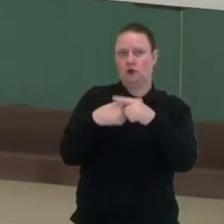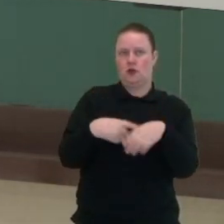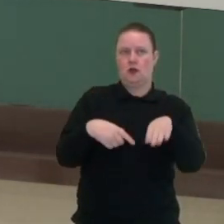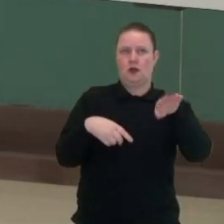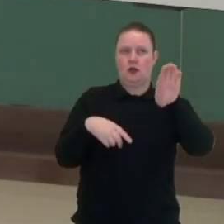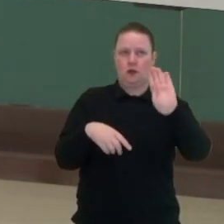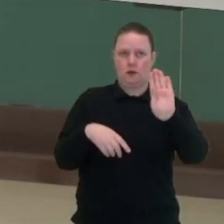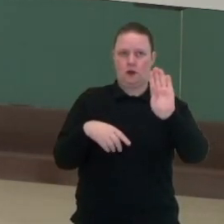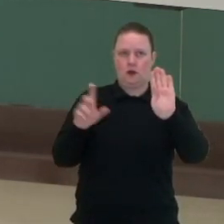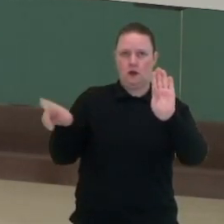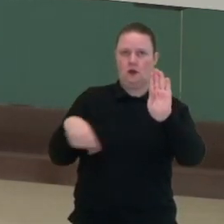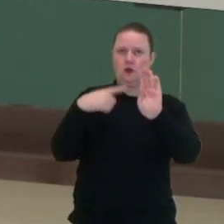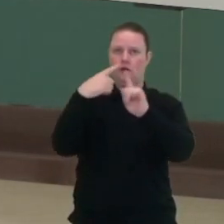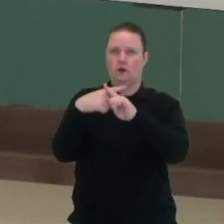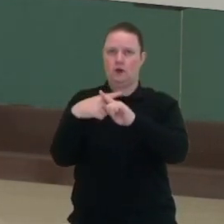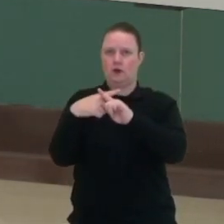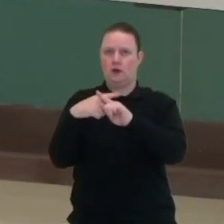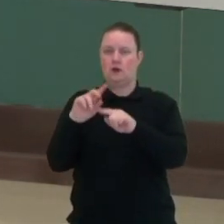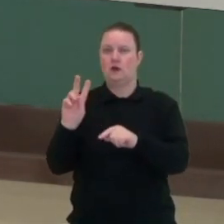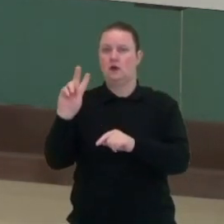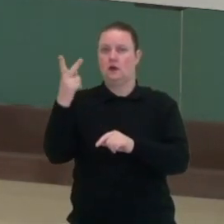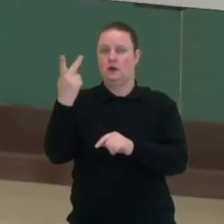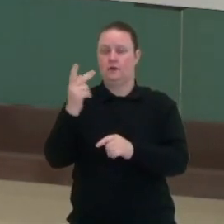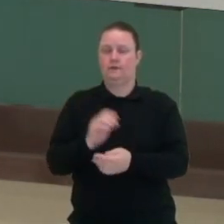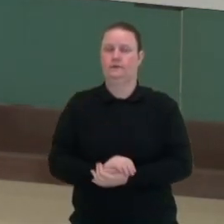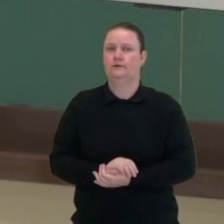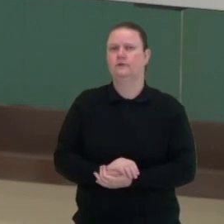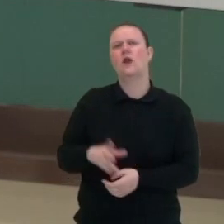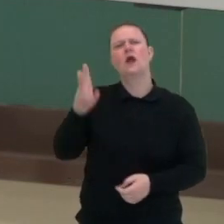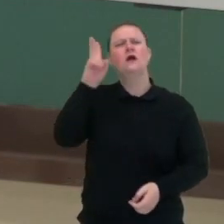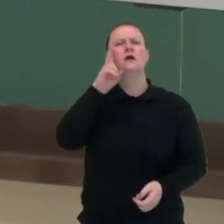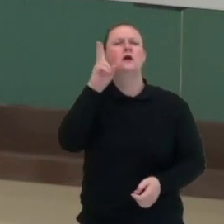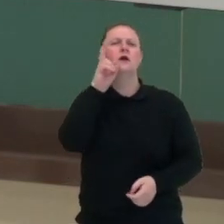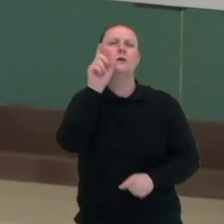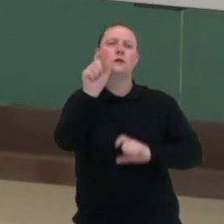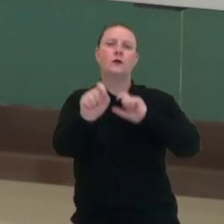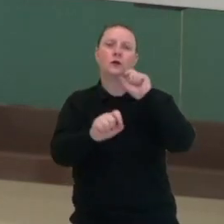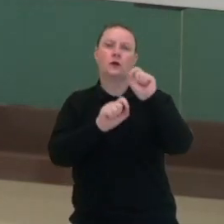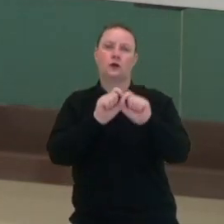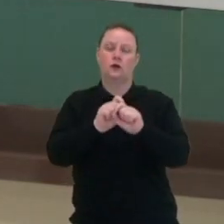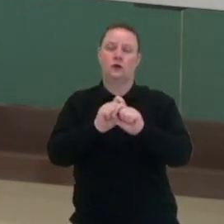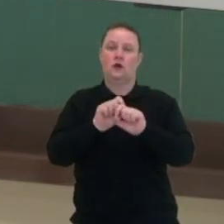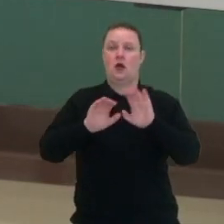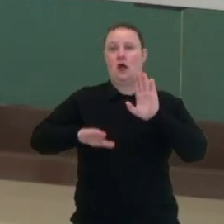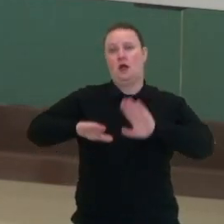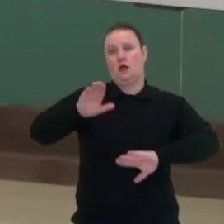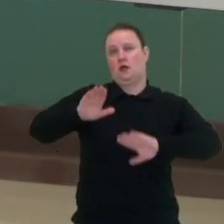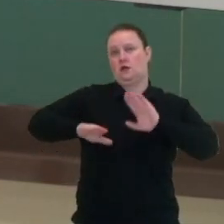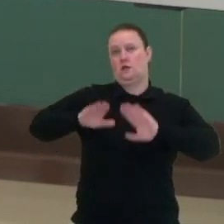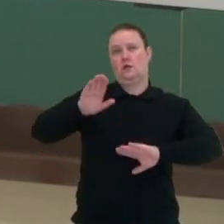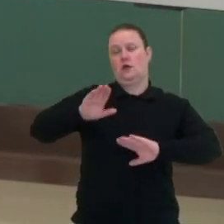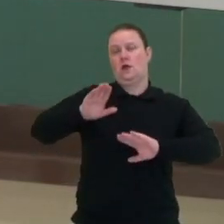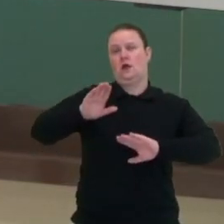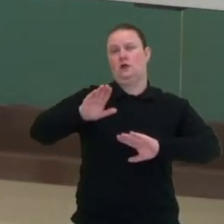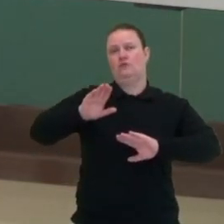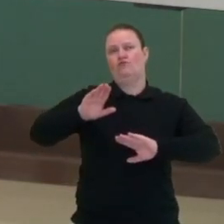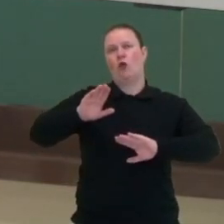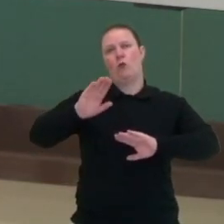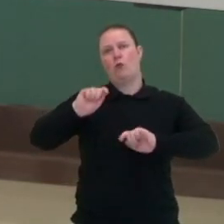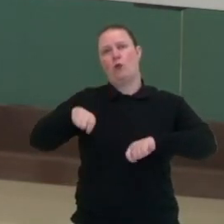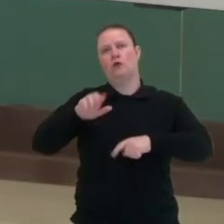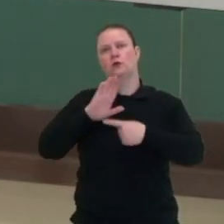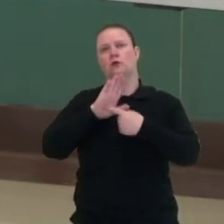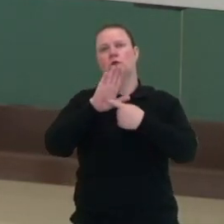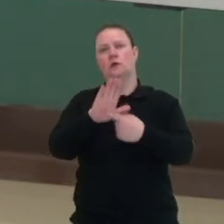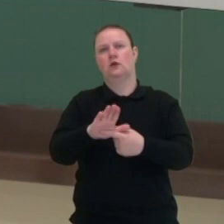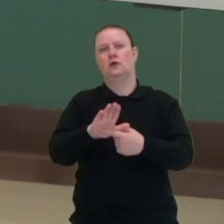desse retângulo. Lembrando que a base, muitas vezes, ela pode aparecer como comprimento. Então, base